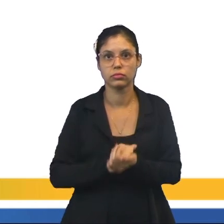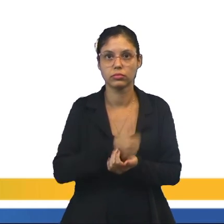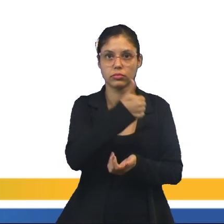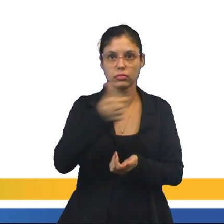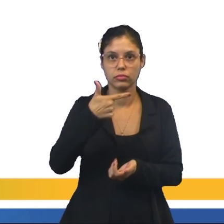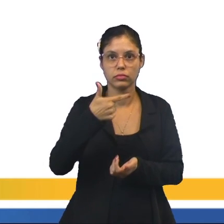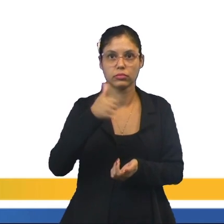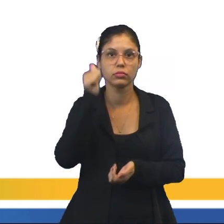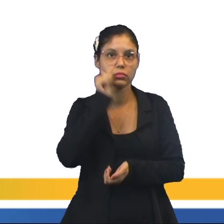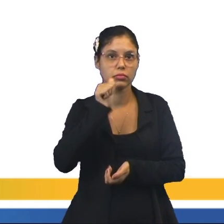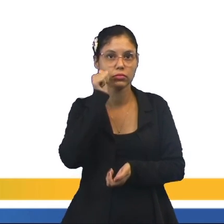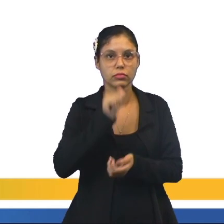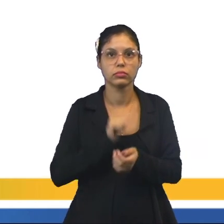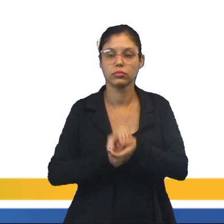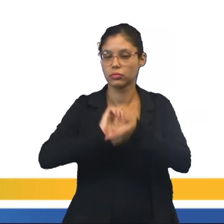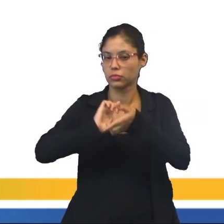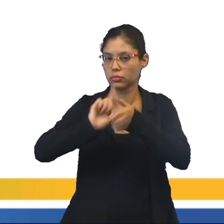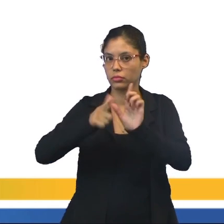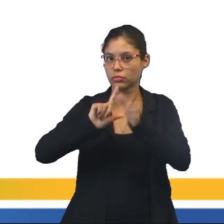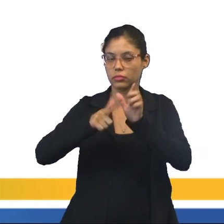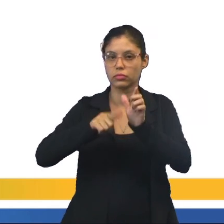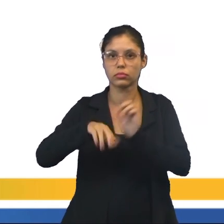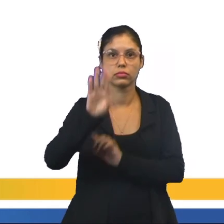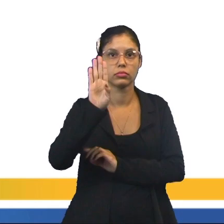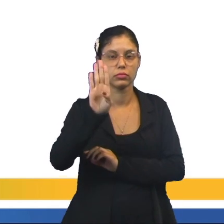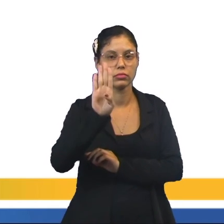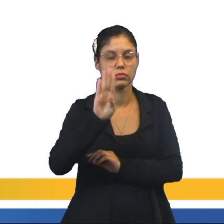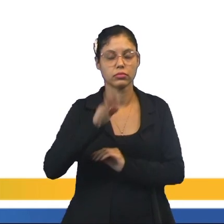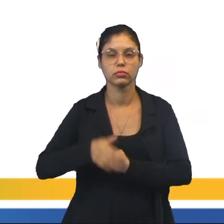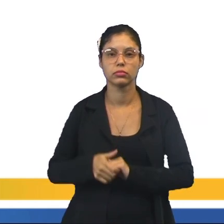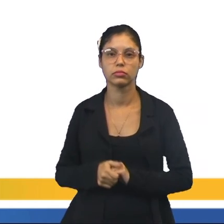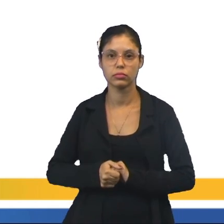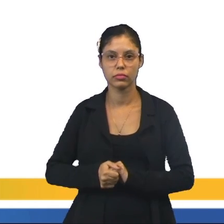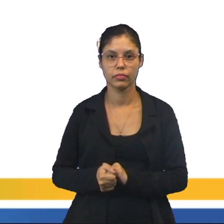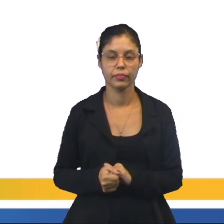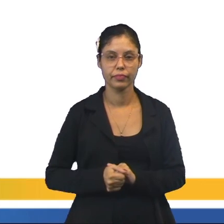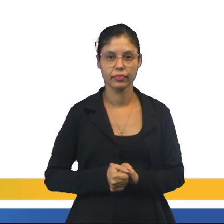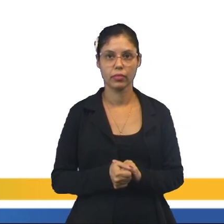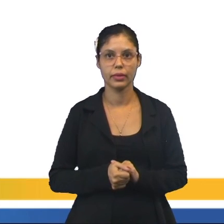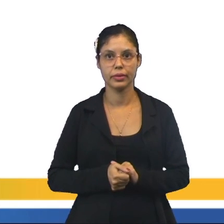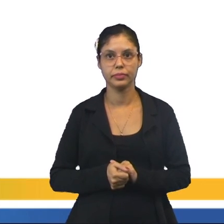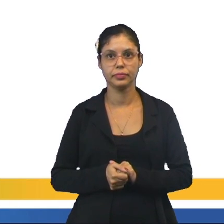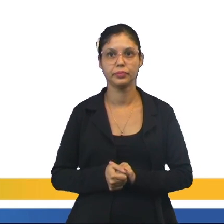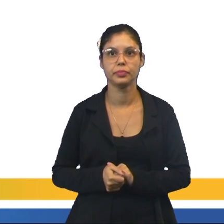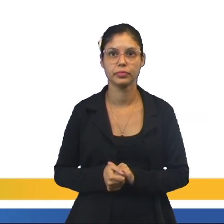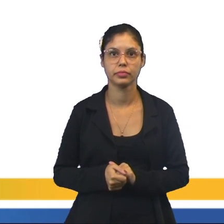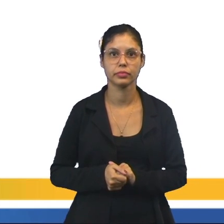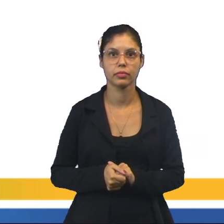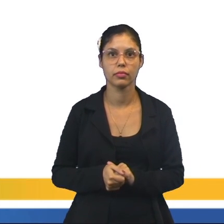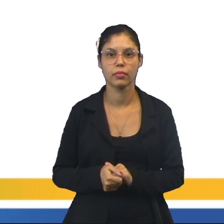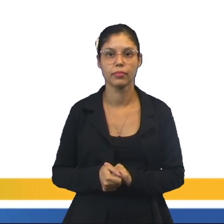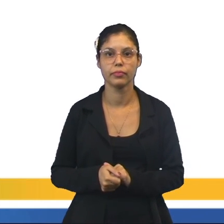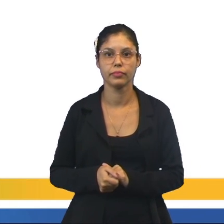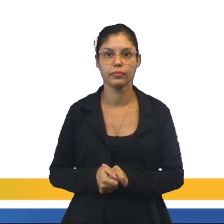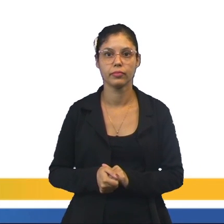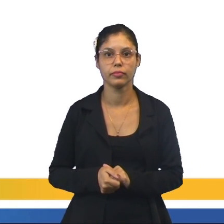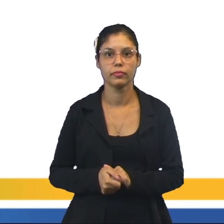alunos, há 12 meninas. Com isso, a nossa alternativa correta é a letra B.